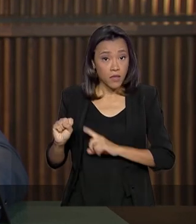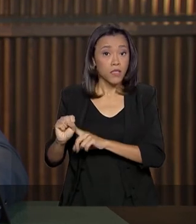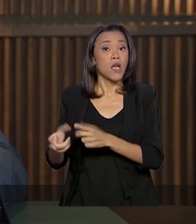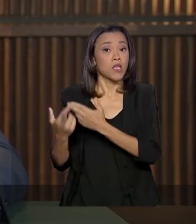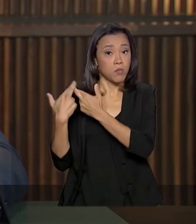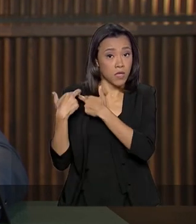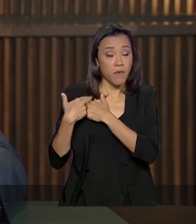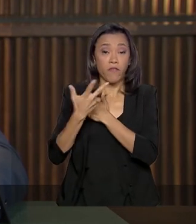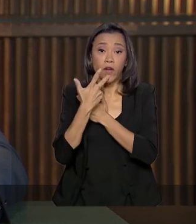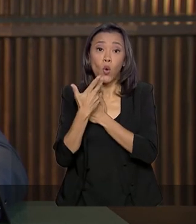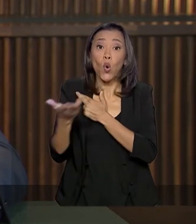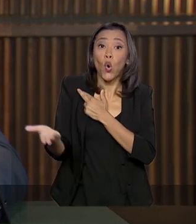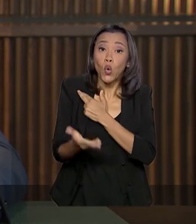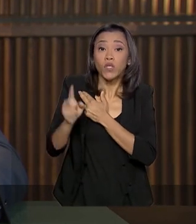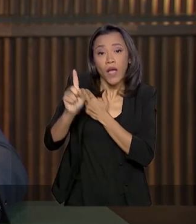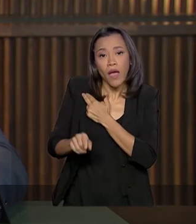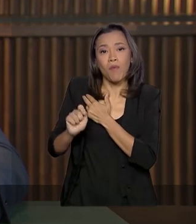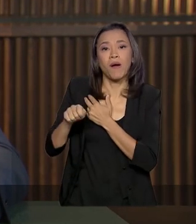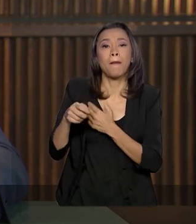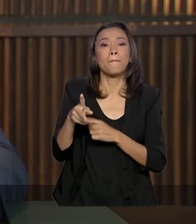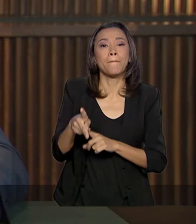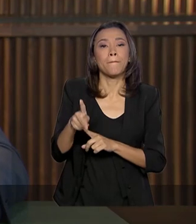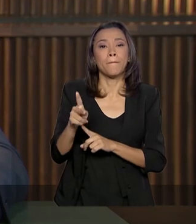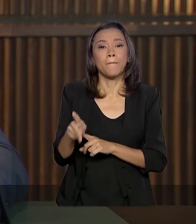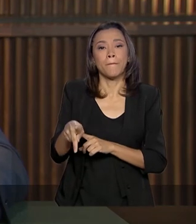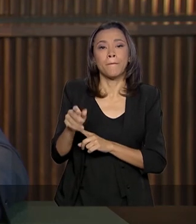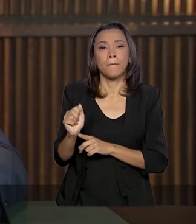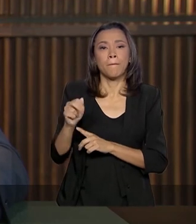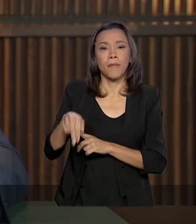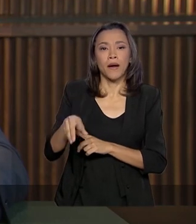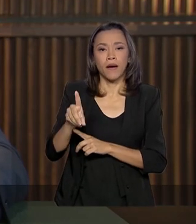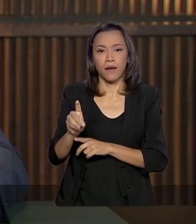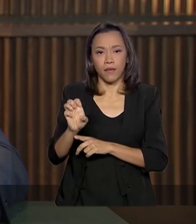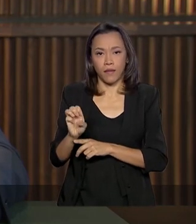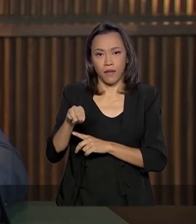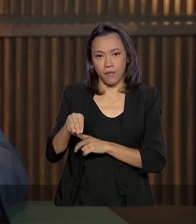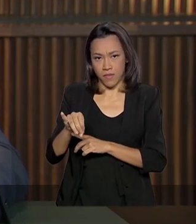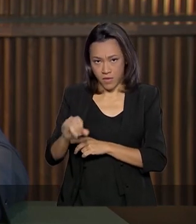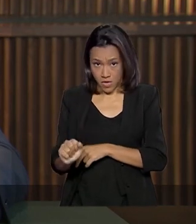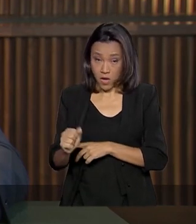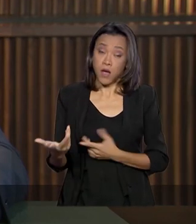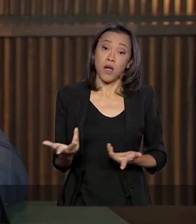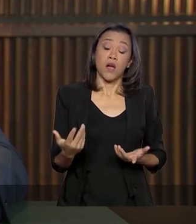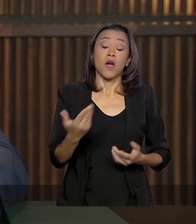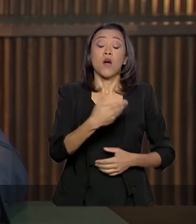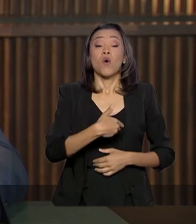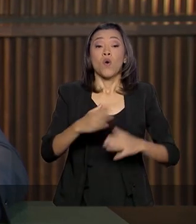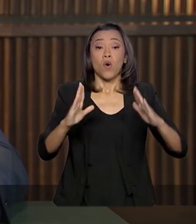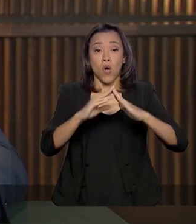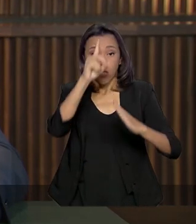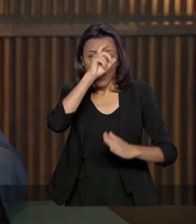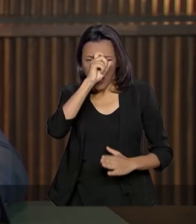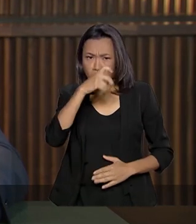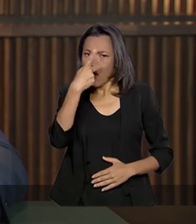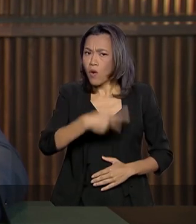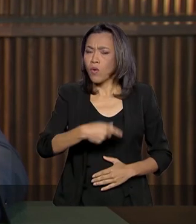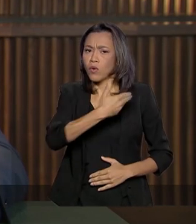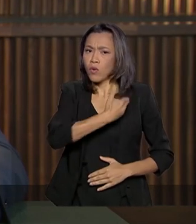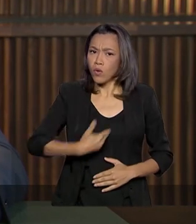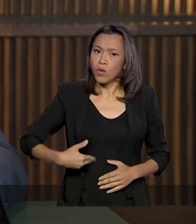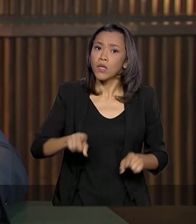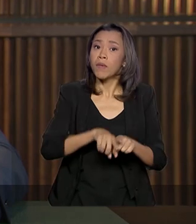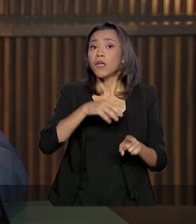classificou a situação atual como pandemia o sistema de saúde brasileiro como os demais países tem um limite de